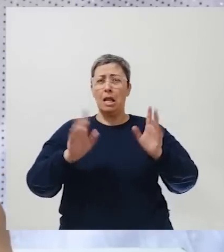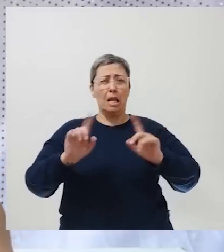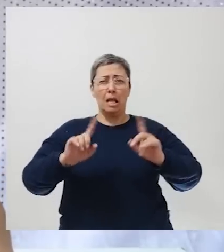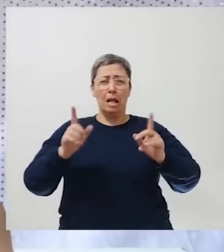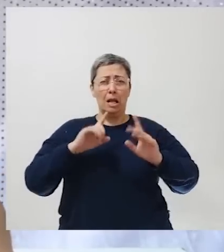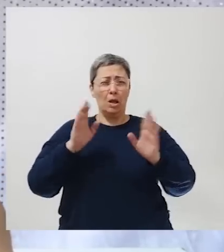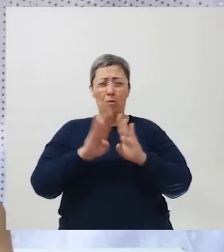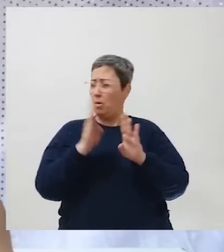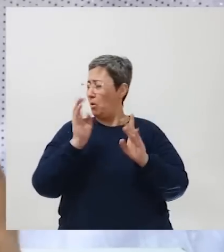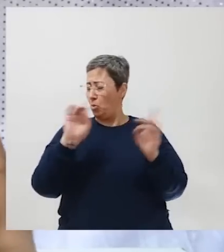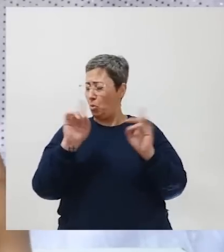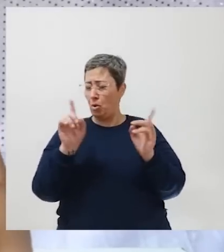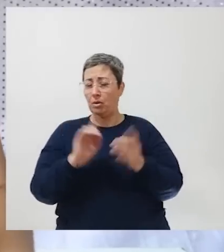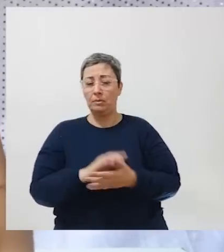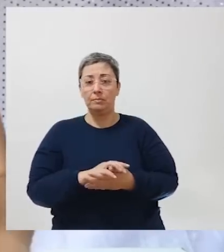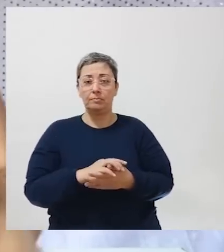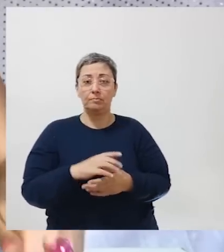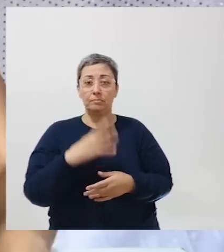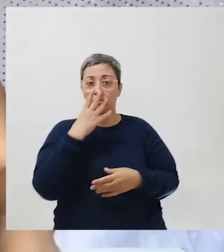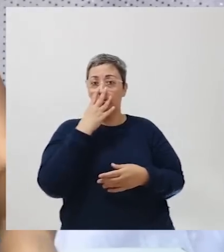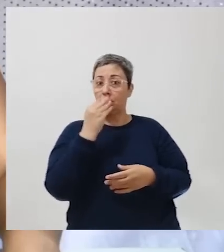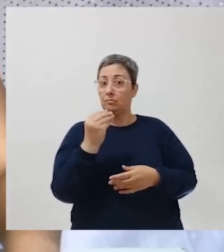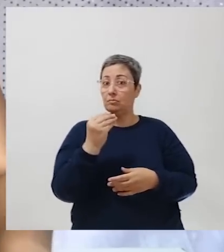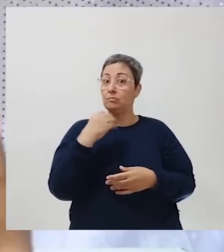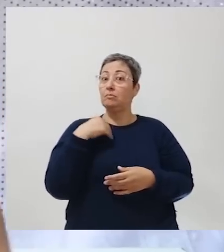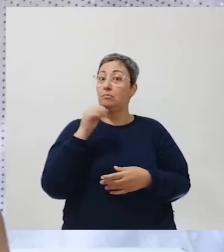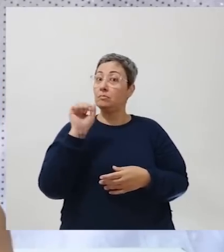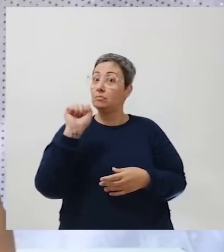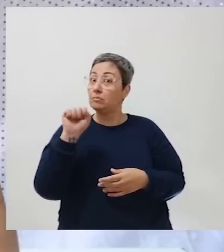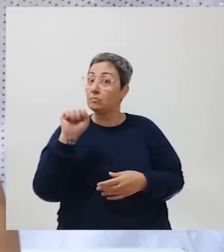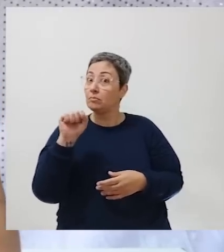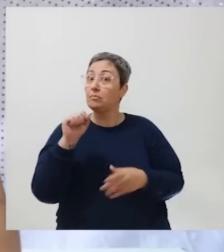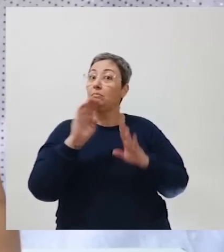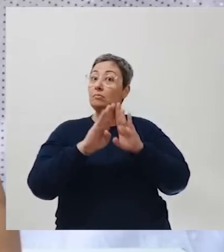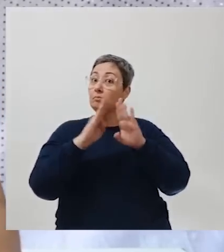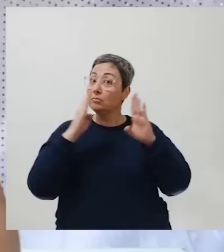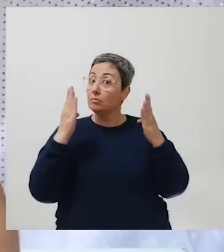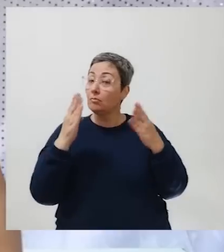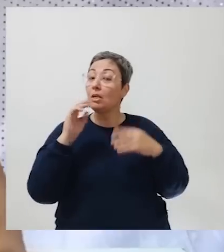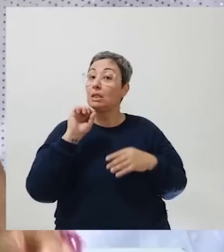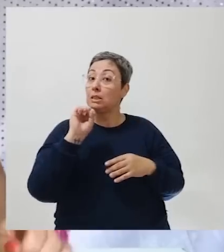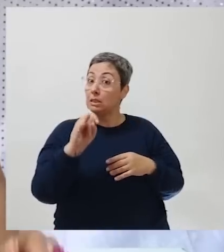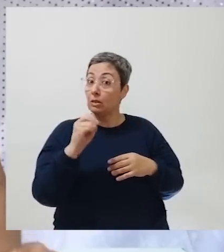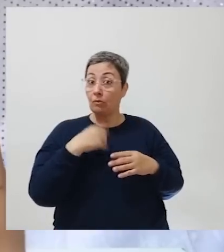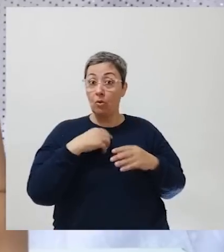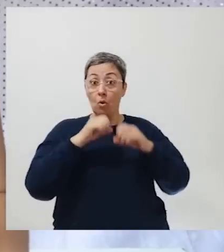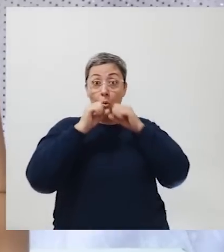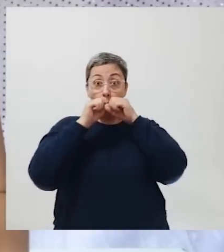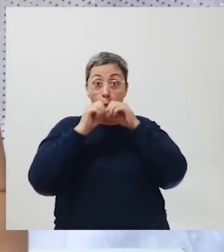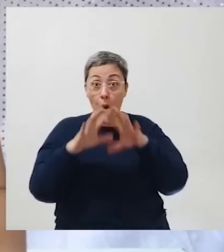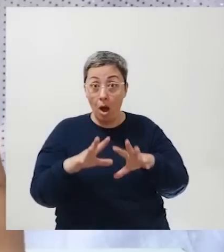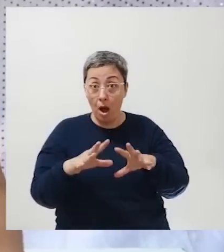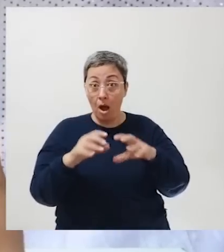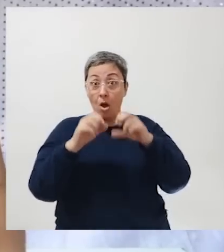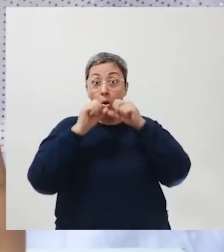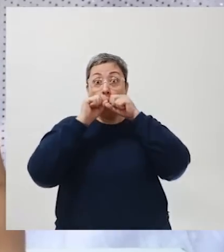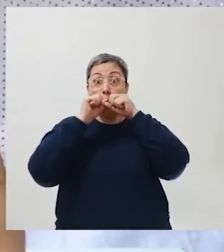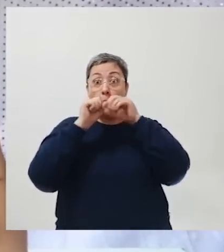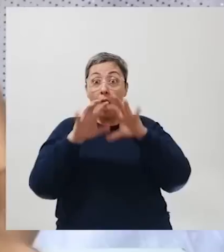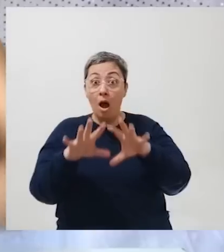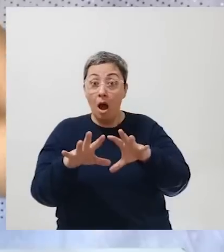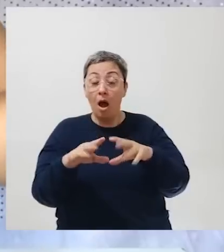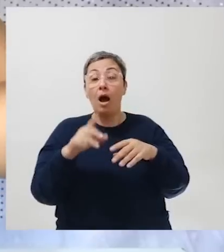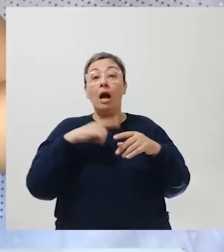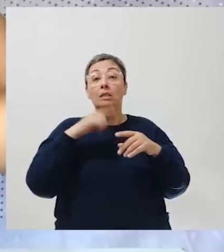não, eu não vou abrir. E o lobo falou: abra essa porta, senão eu vou assoprar e